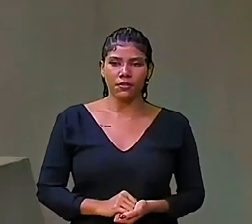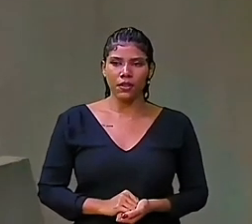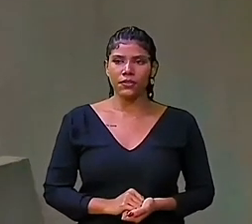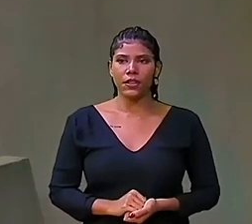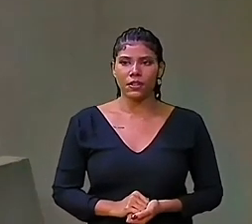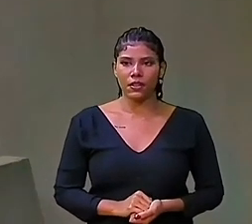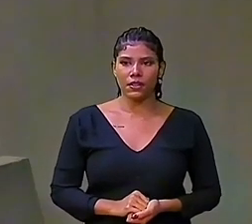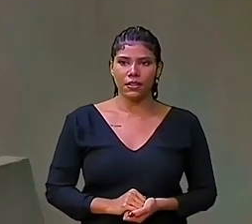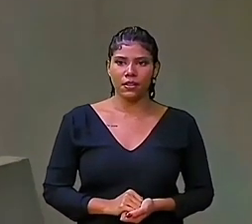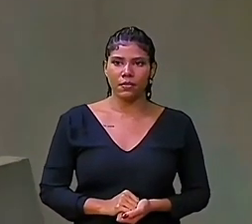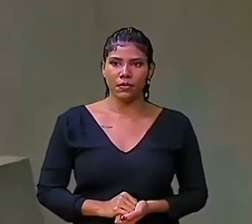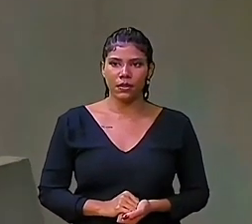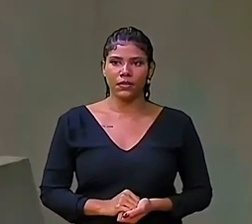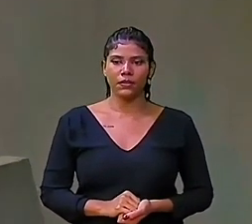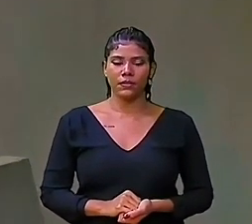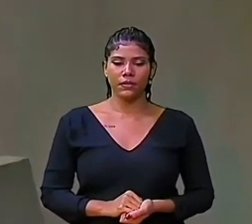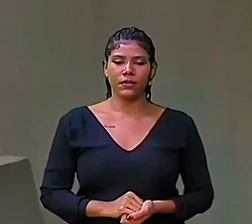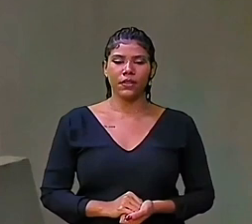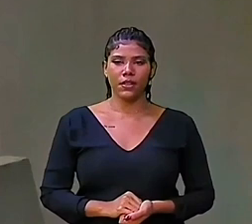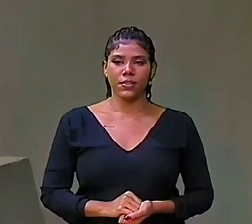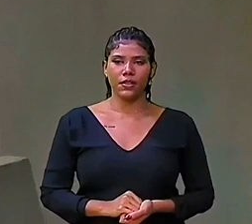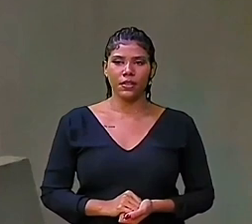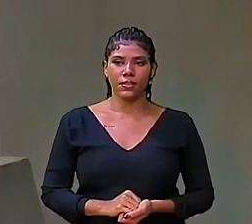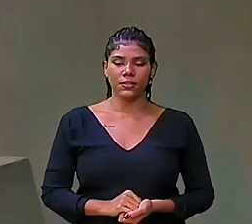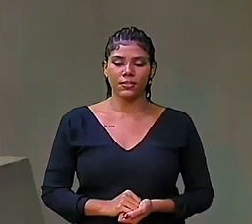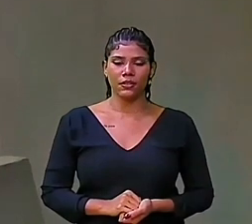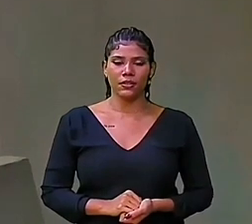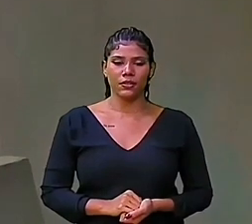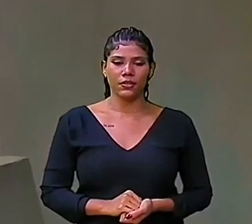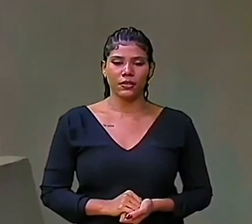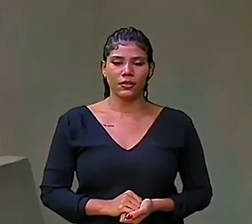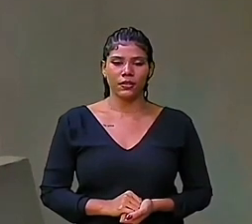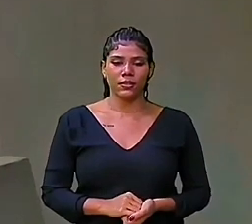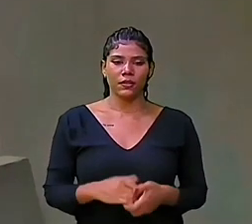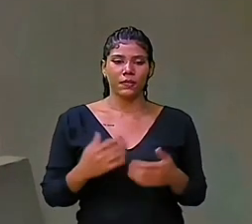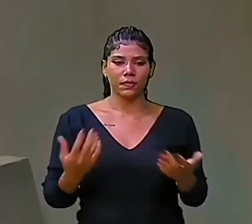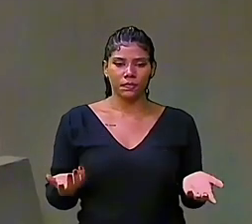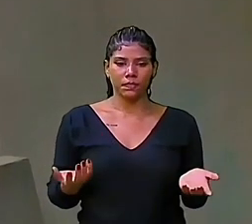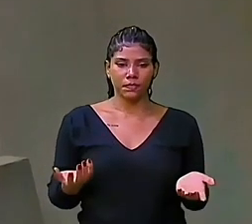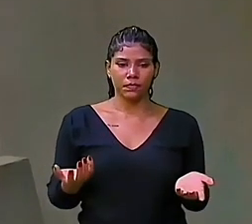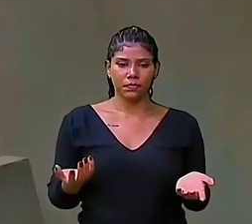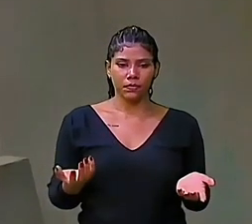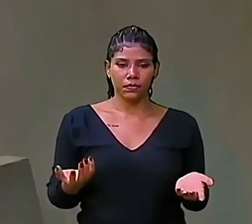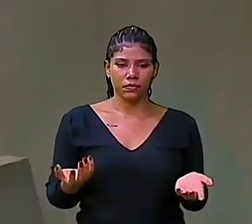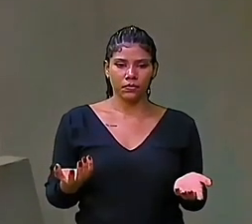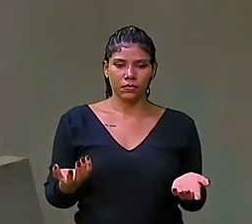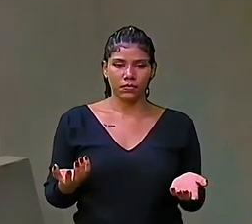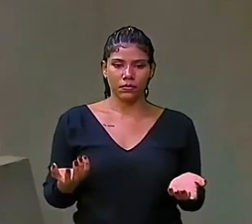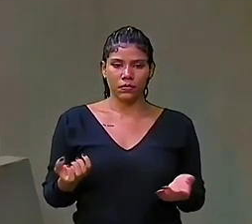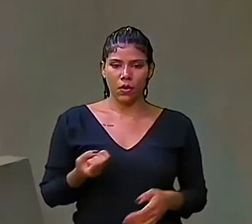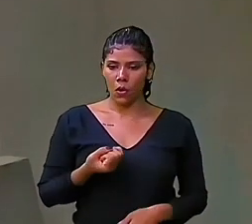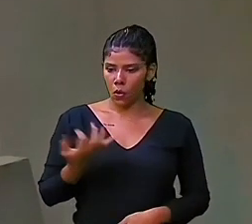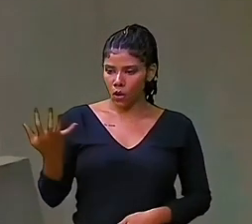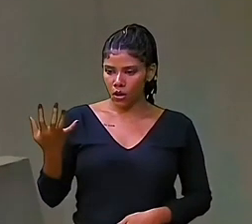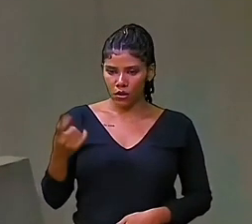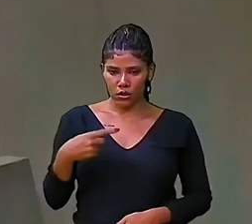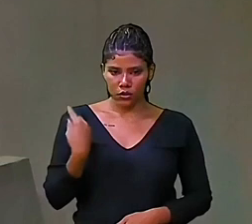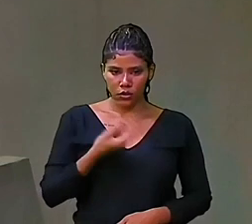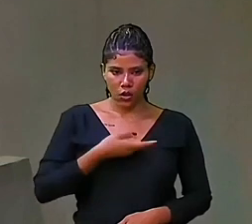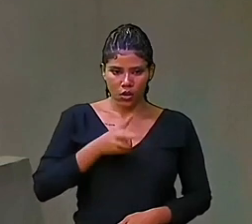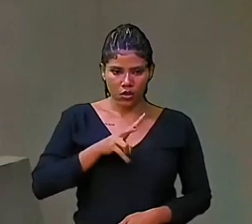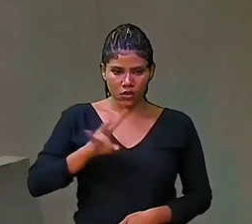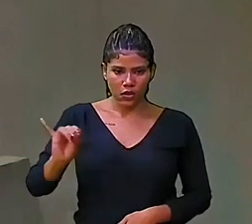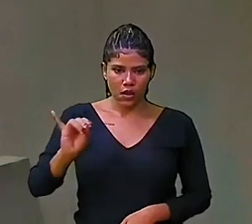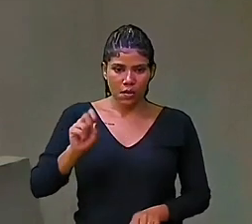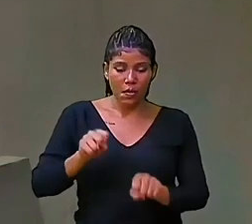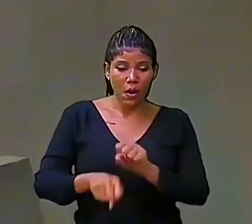Há uma frase dela na Câmara Municipal, que ela dizia assim: quantas mais de nós devem morrer?